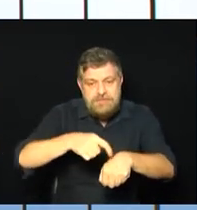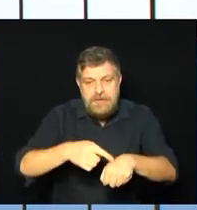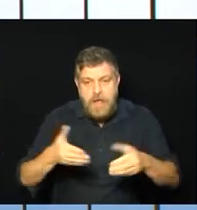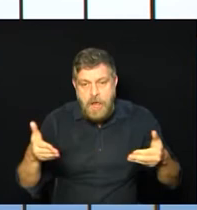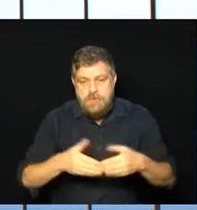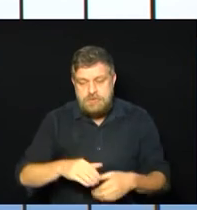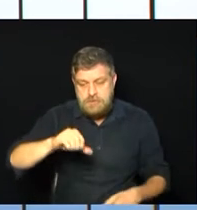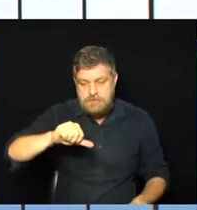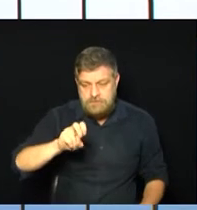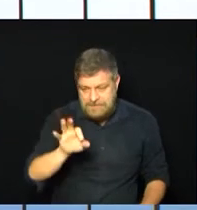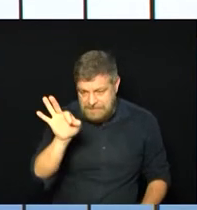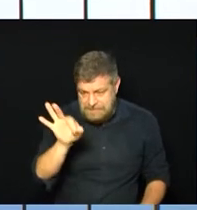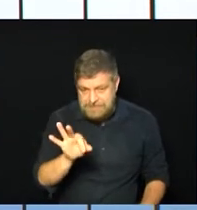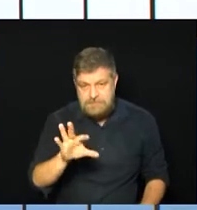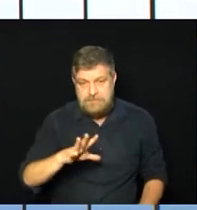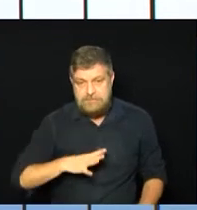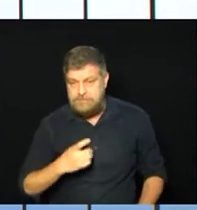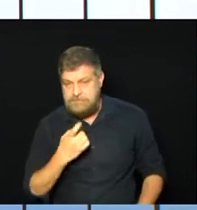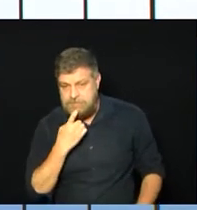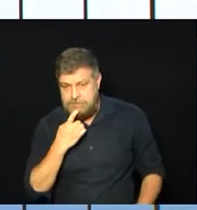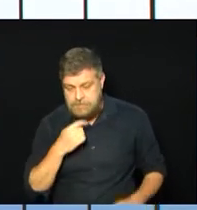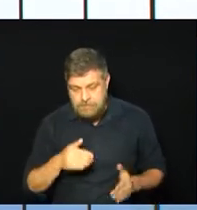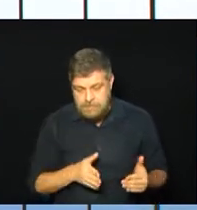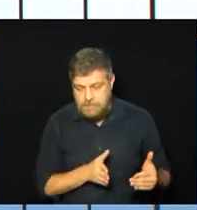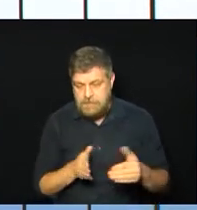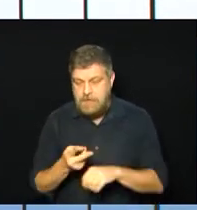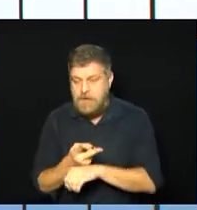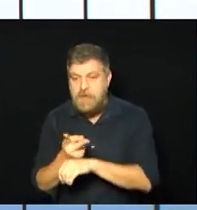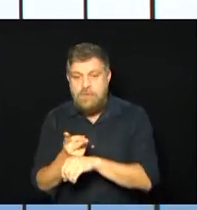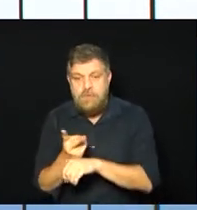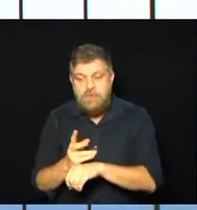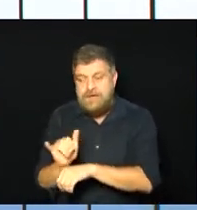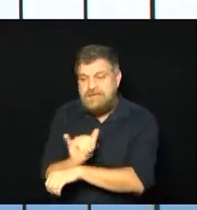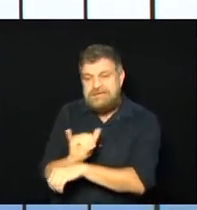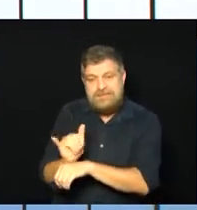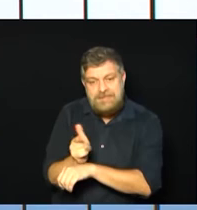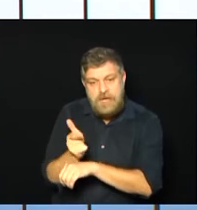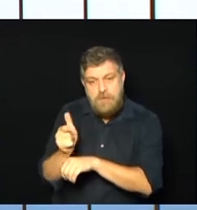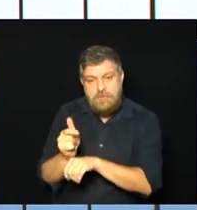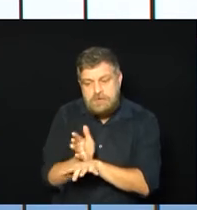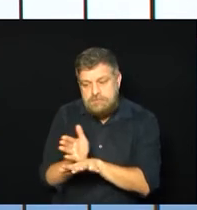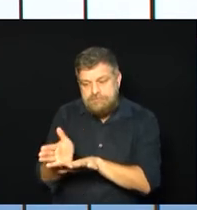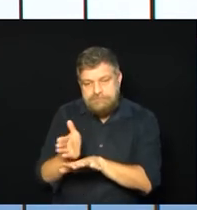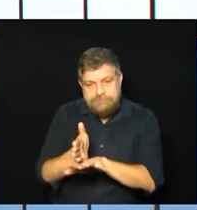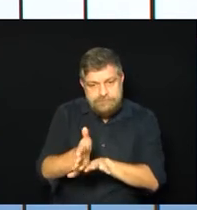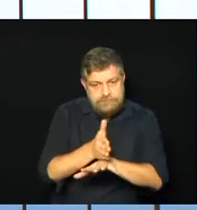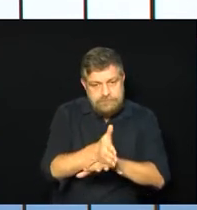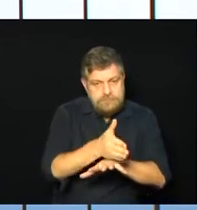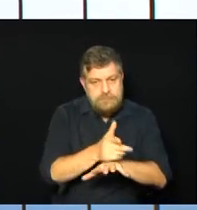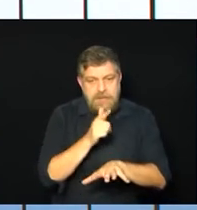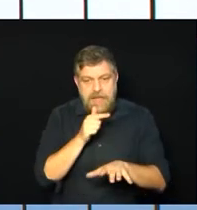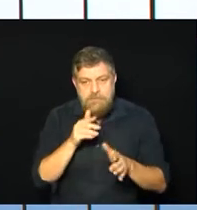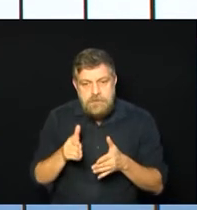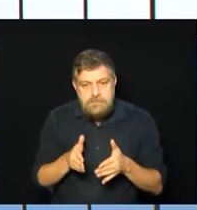abastece 95% da cidade, buscando mananciais alternativos e interligando as bacias, além de